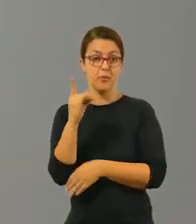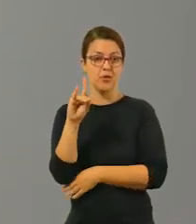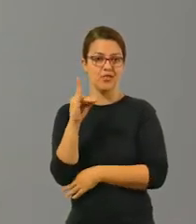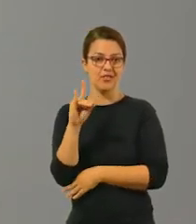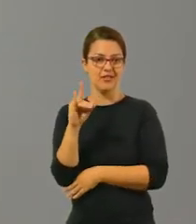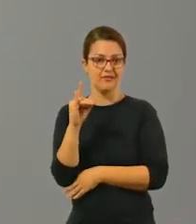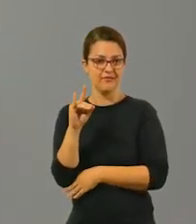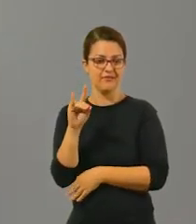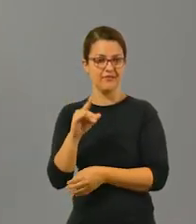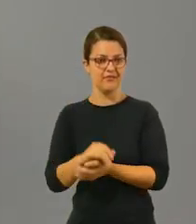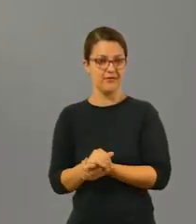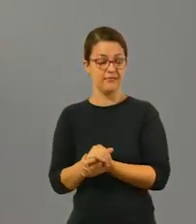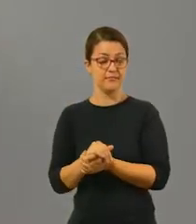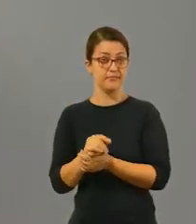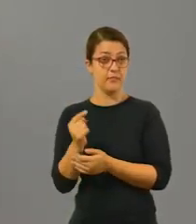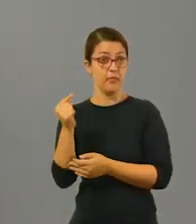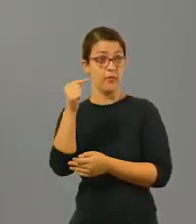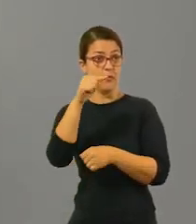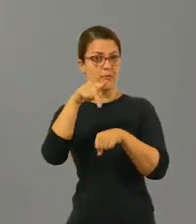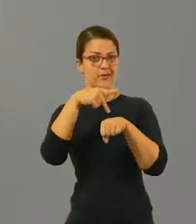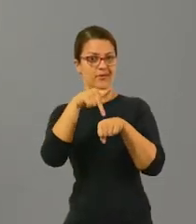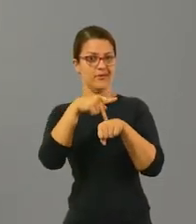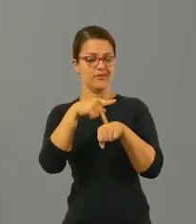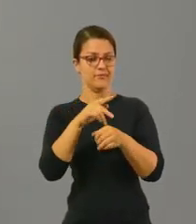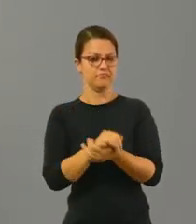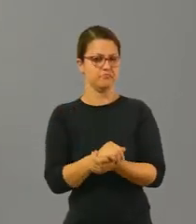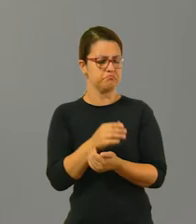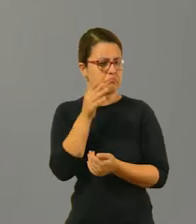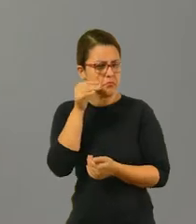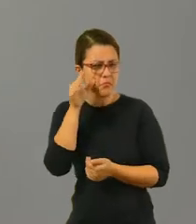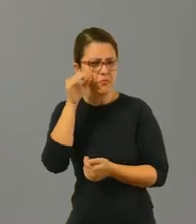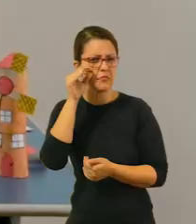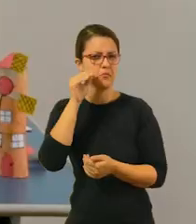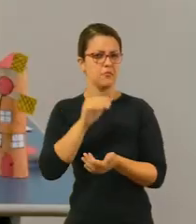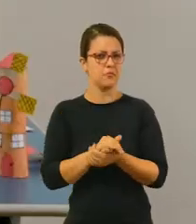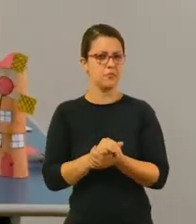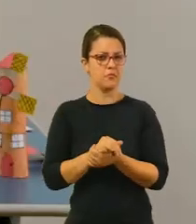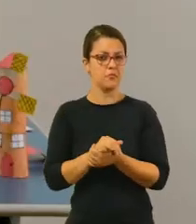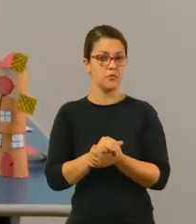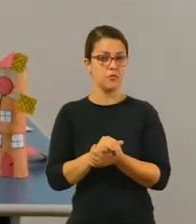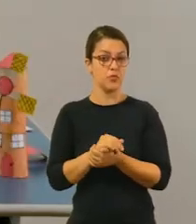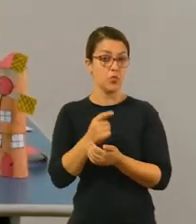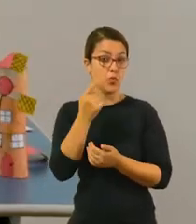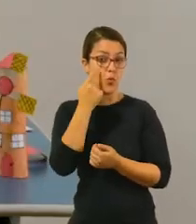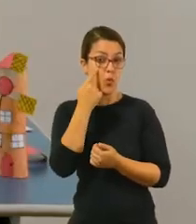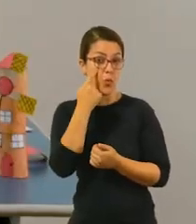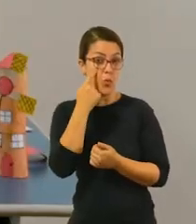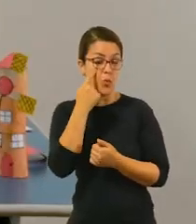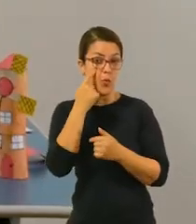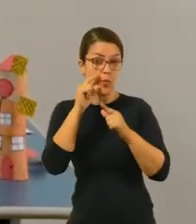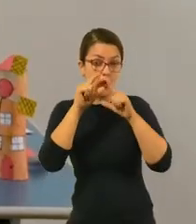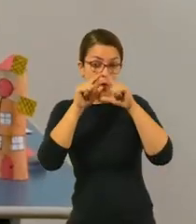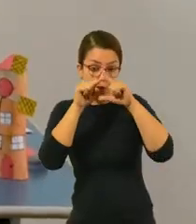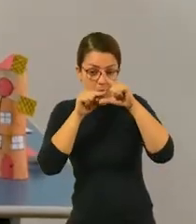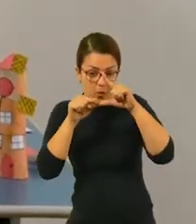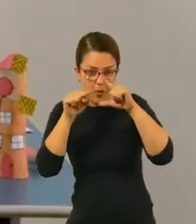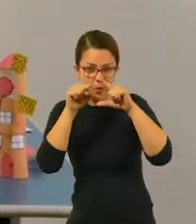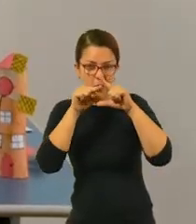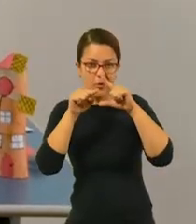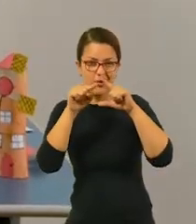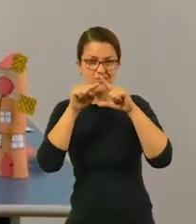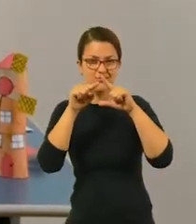uma atividade super interessante chamada Olho de Deus. O que que ela significa? Ela significa